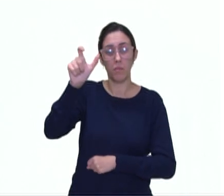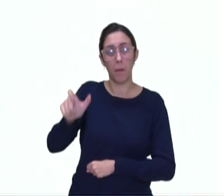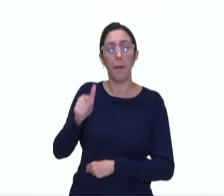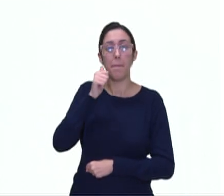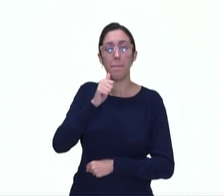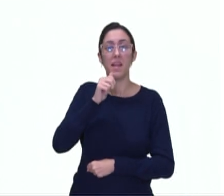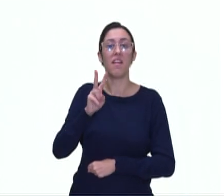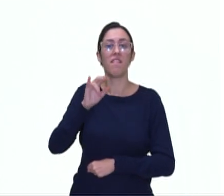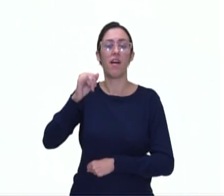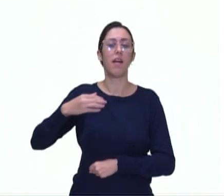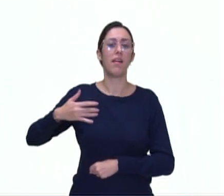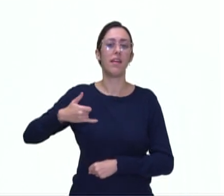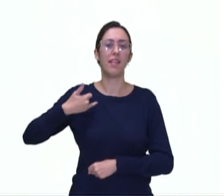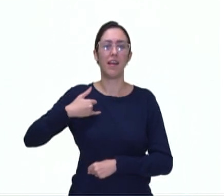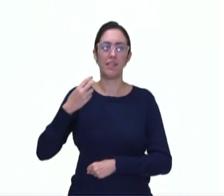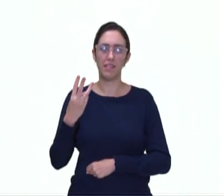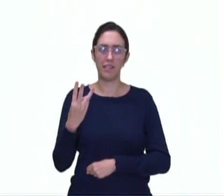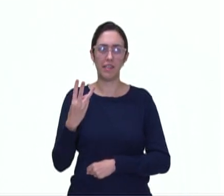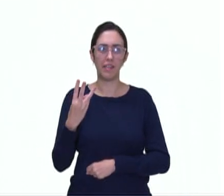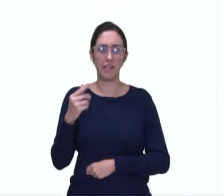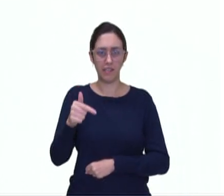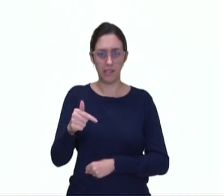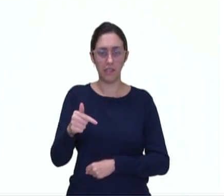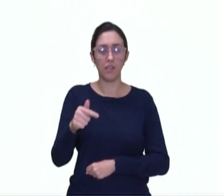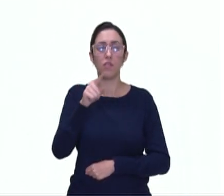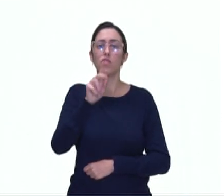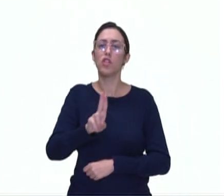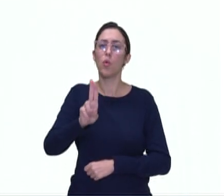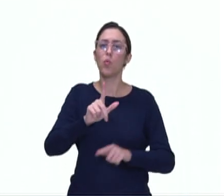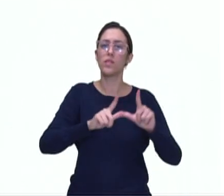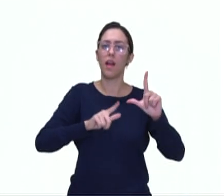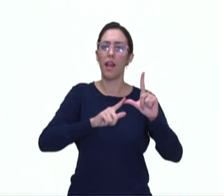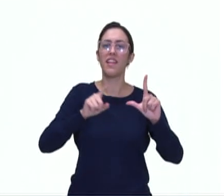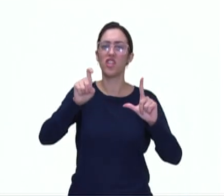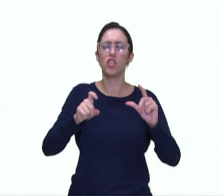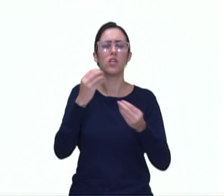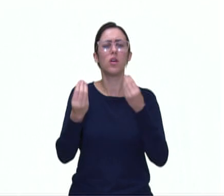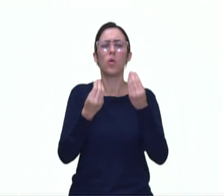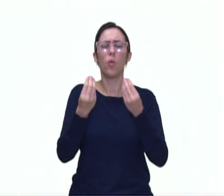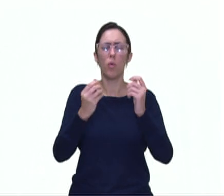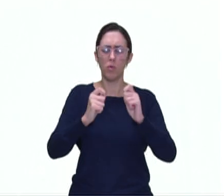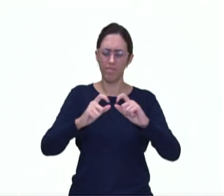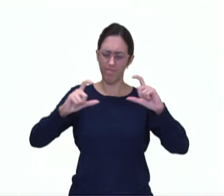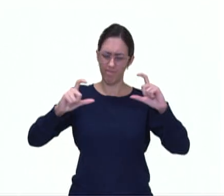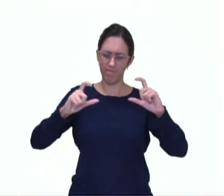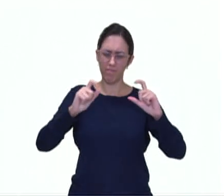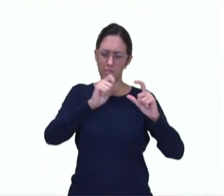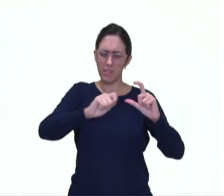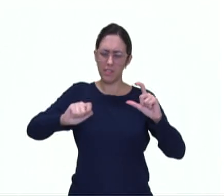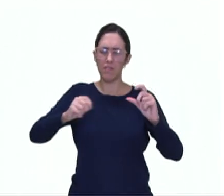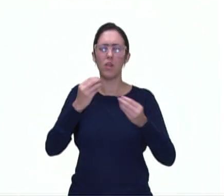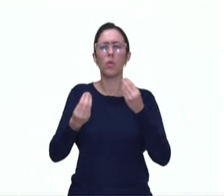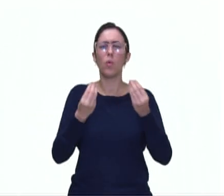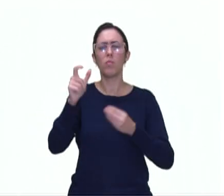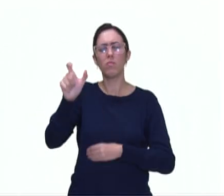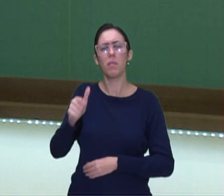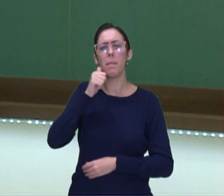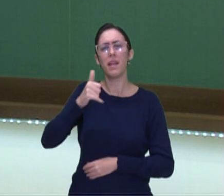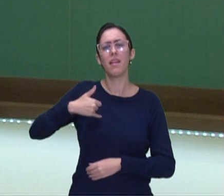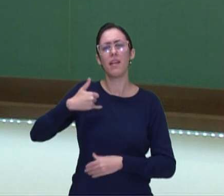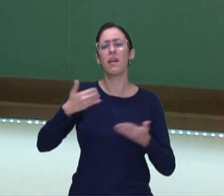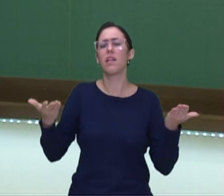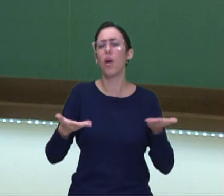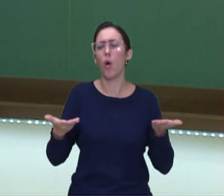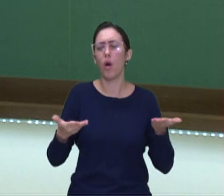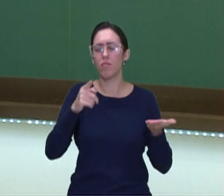anos. Usando a letra X, escreva uma expressão que permita calcular a idade que Karina tem hoje. Então pense